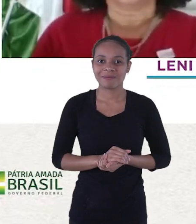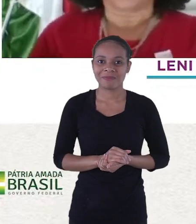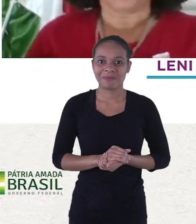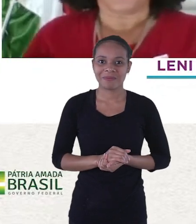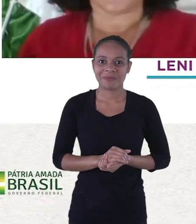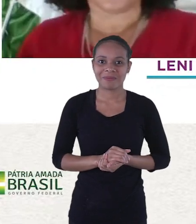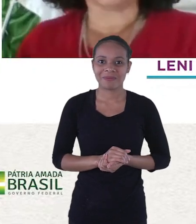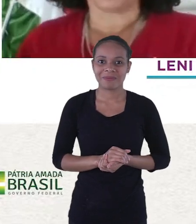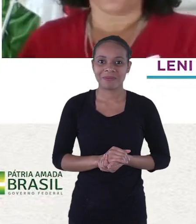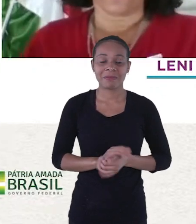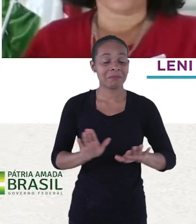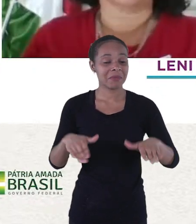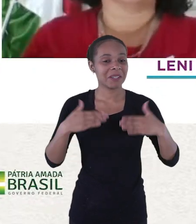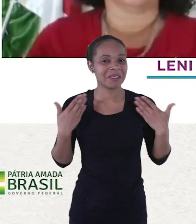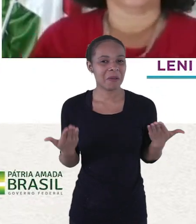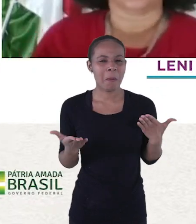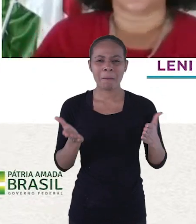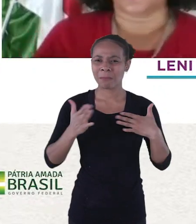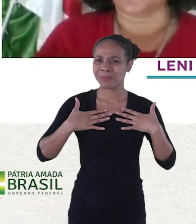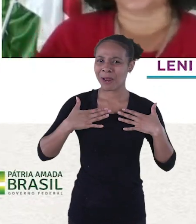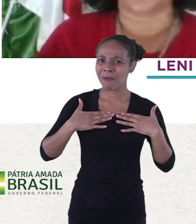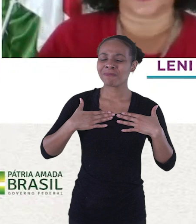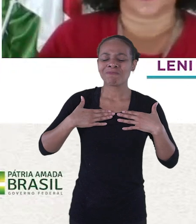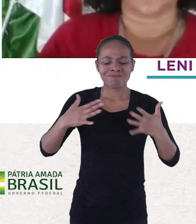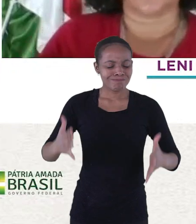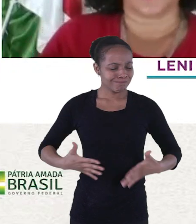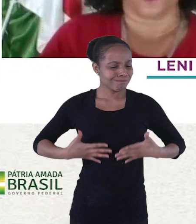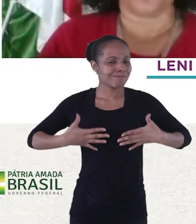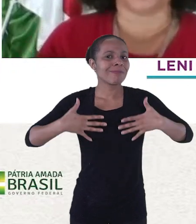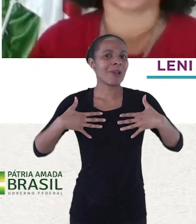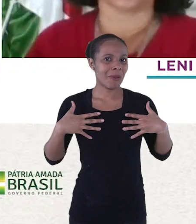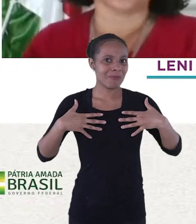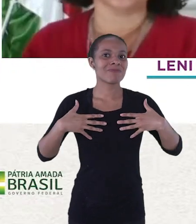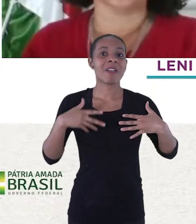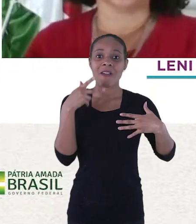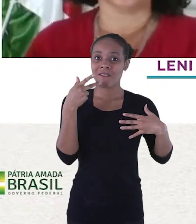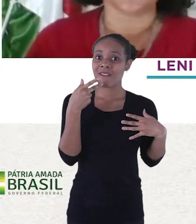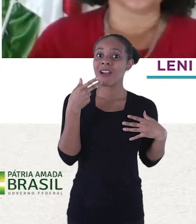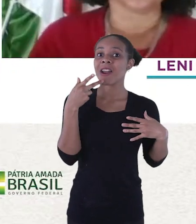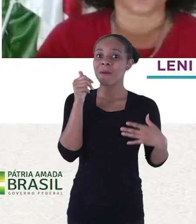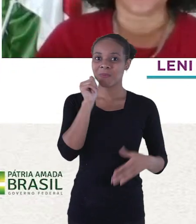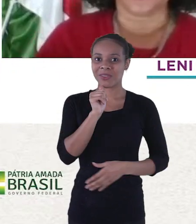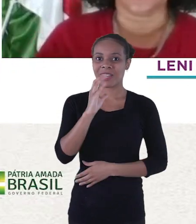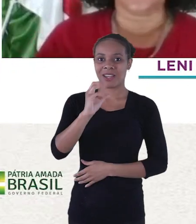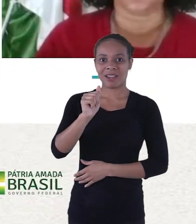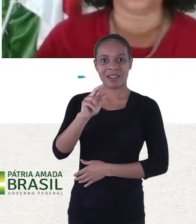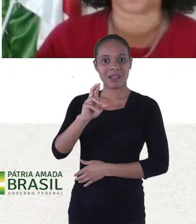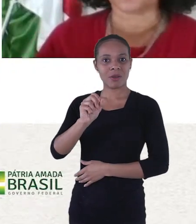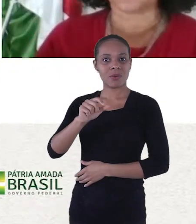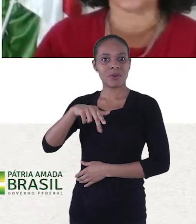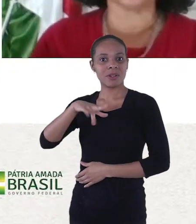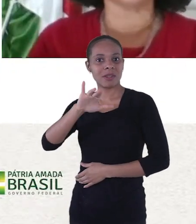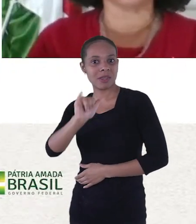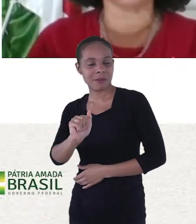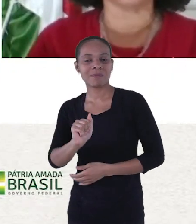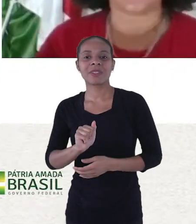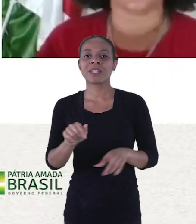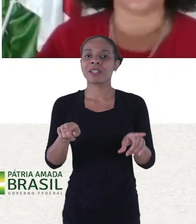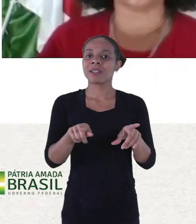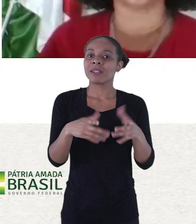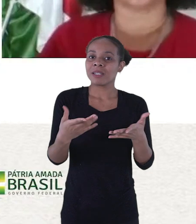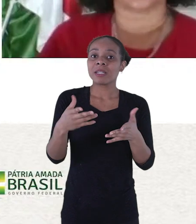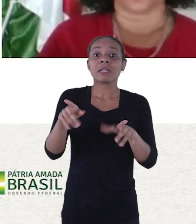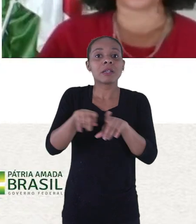Bom, para mim é sempre uma honra falar da obra de Carolina e de Carolina. E o que eu gostaria